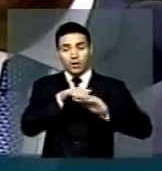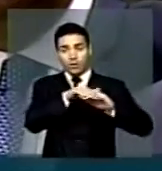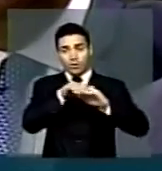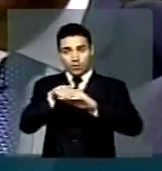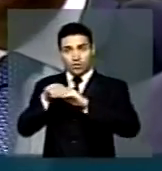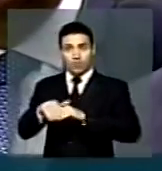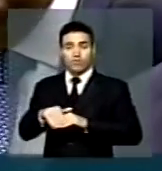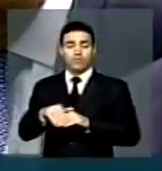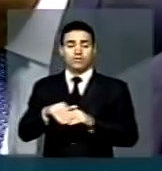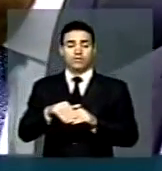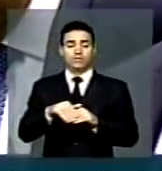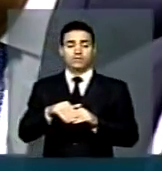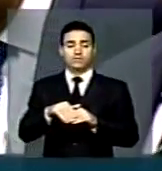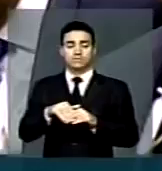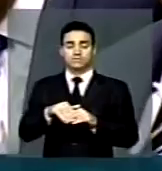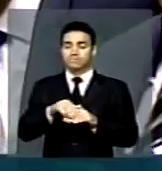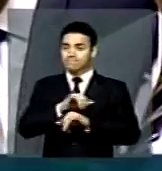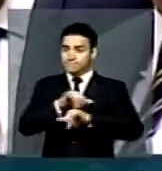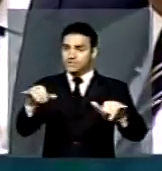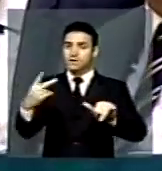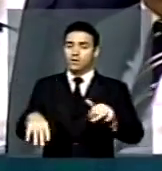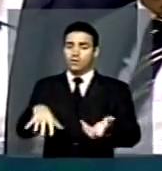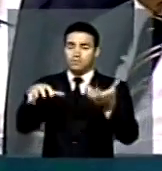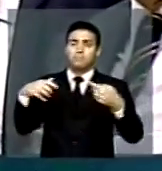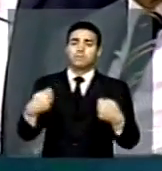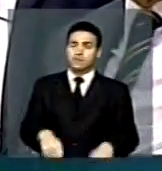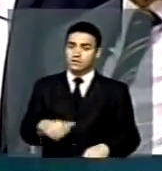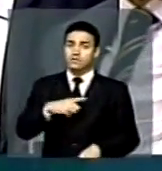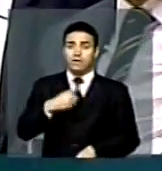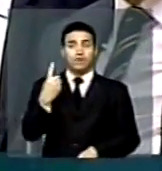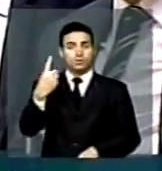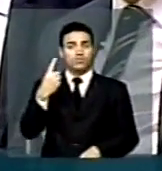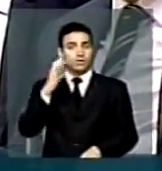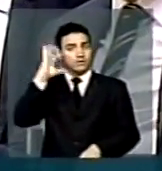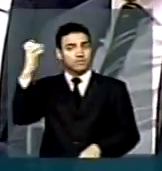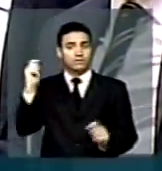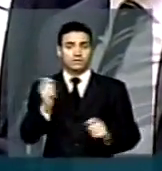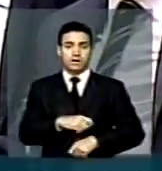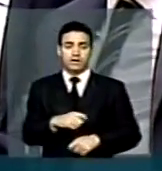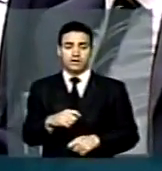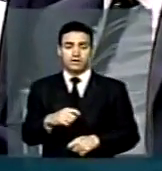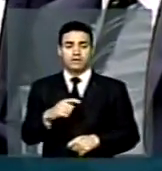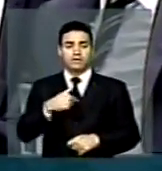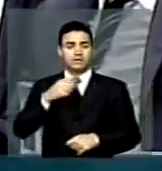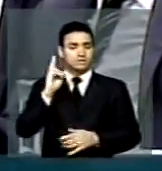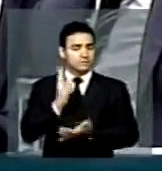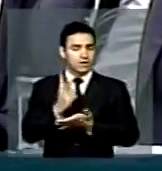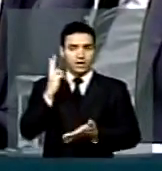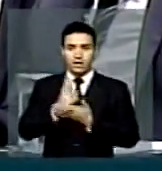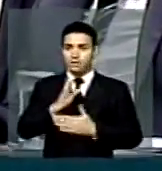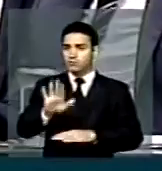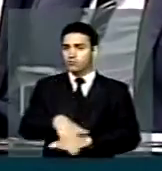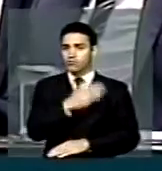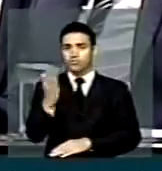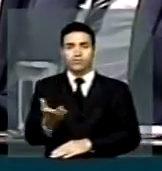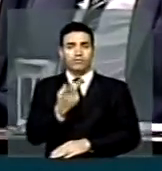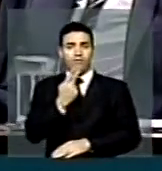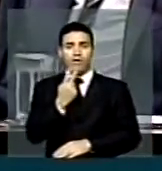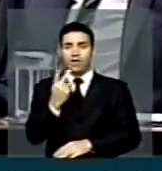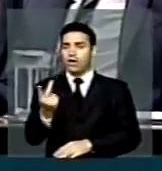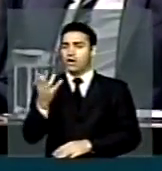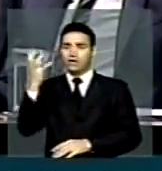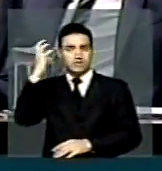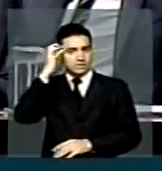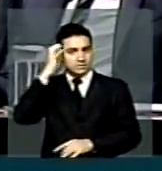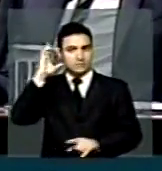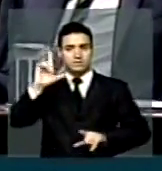convencer o Congresso Nacional de que havia um caminho. E eu falava quase que diuturnamente na televisão, no